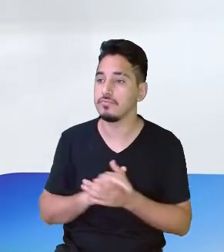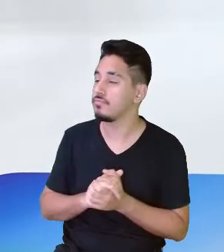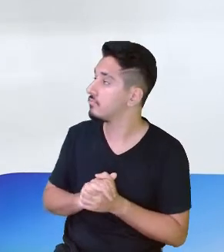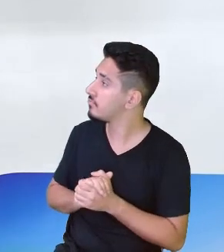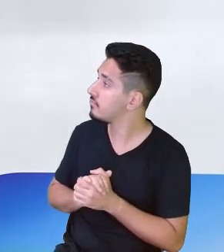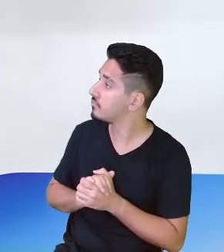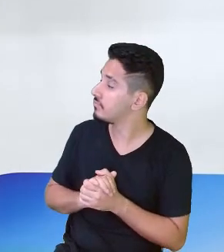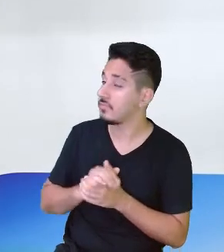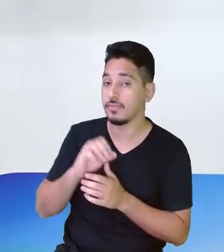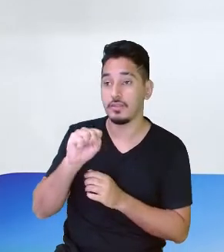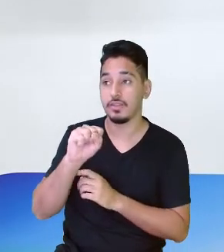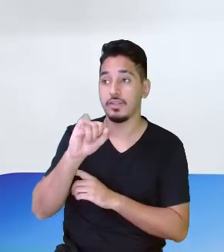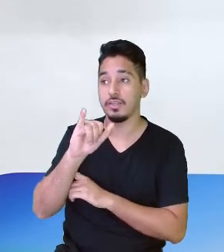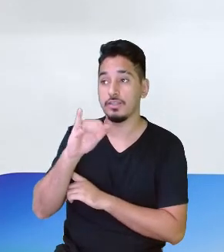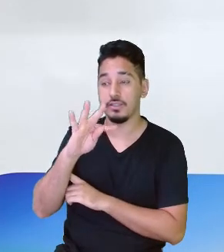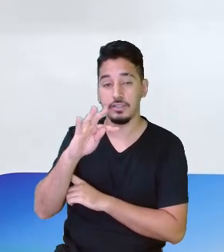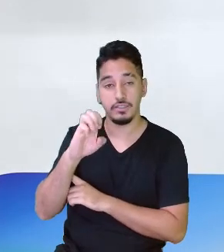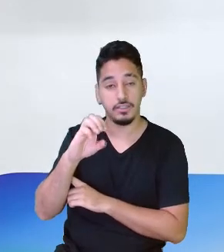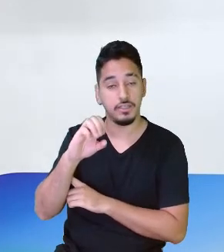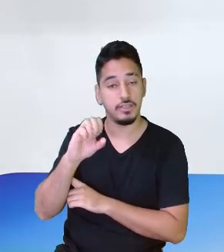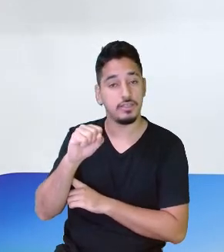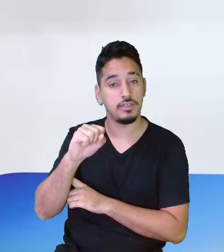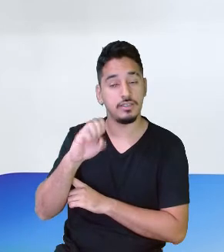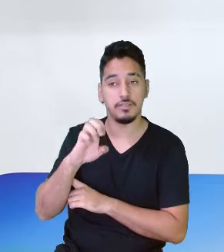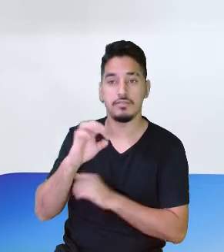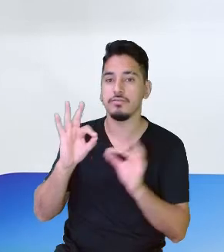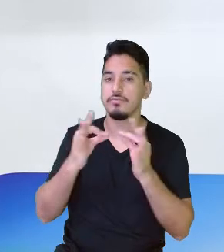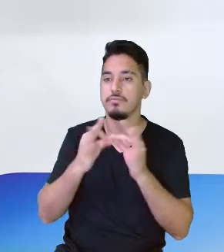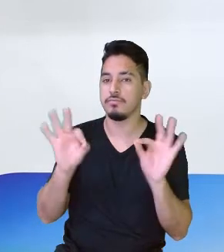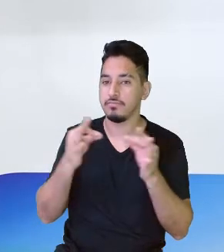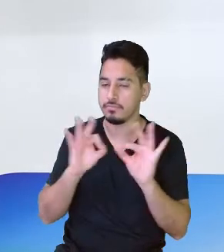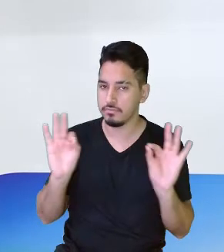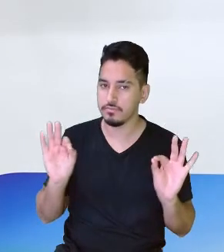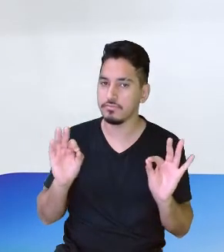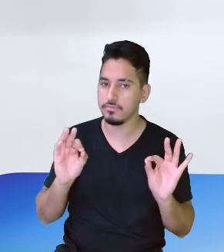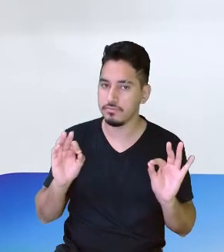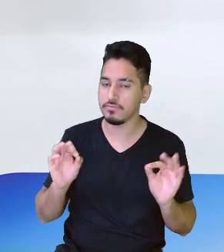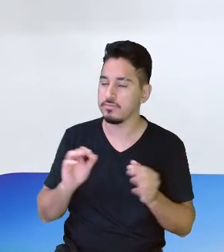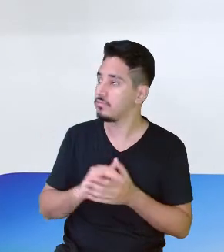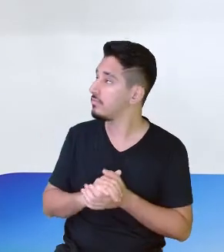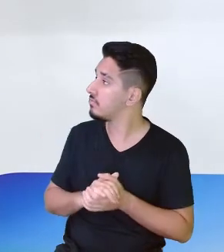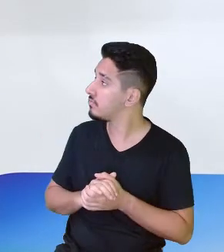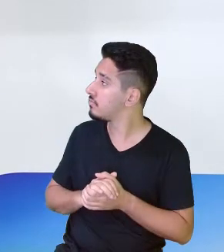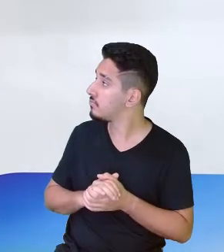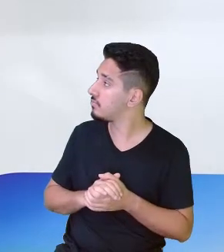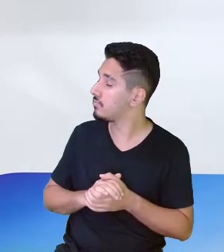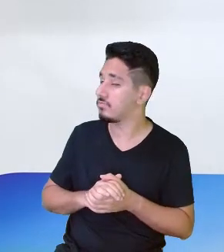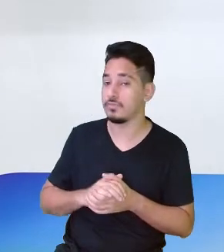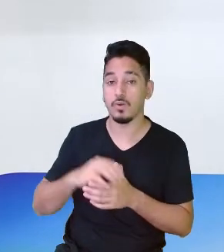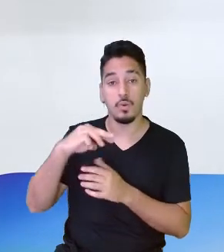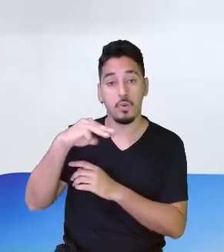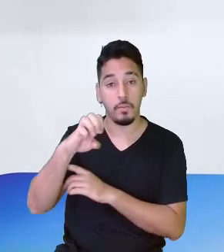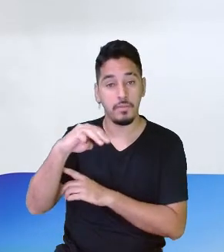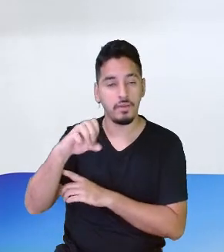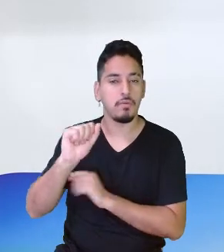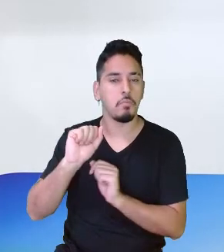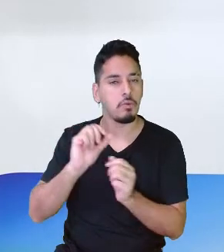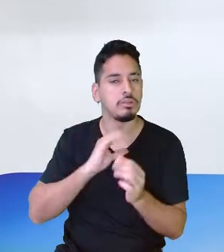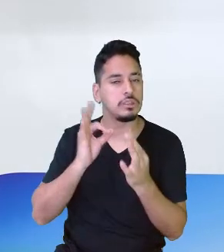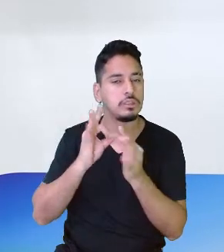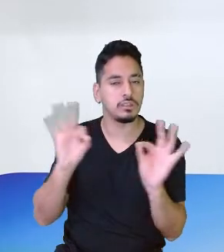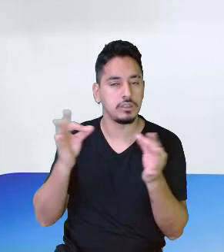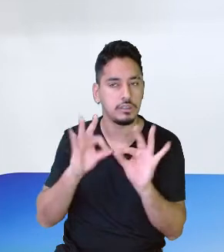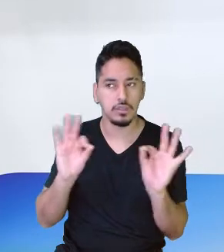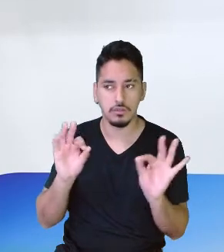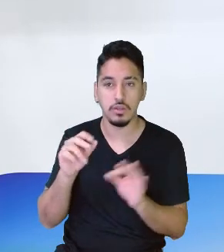a síntese. E isso aqui eu já falei muito nessa aula, né? Mas a gente vai falar um pouco mais. O meme pode ser sintético. A